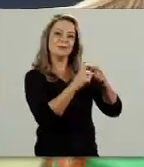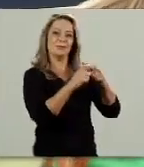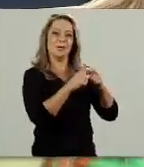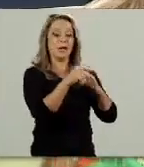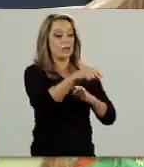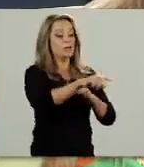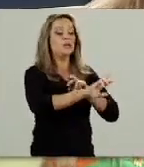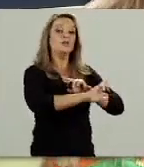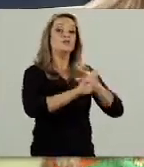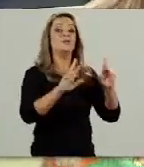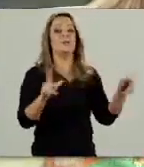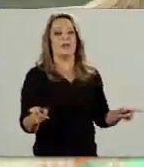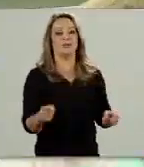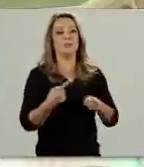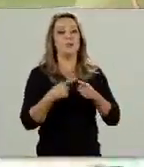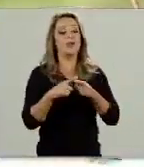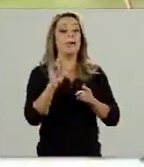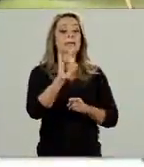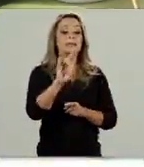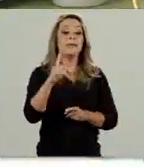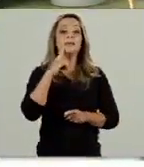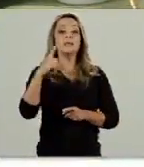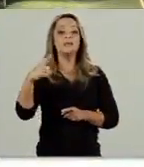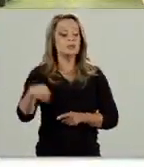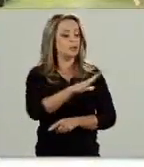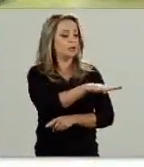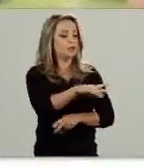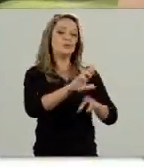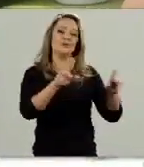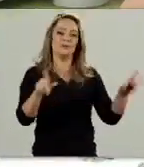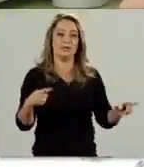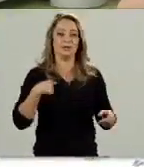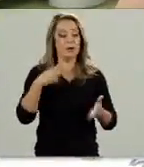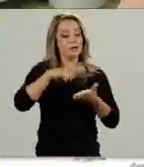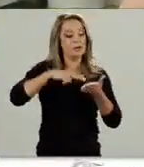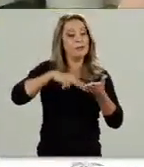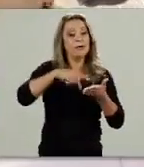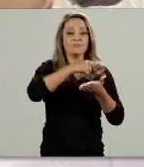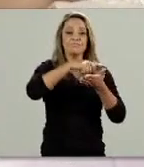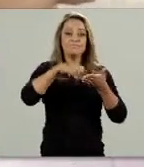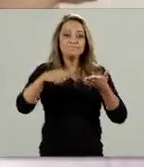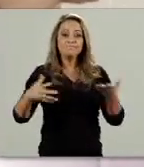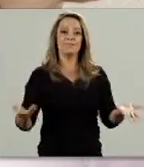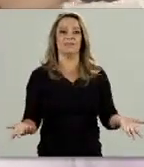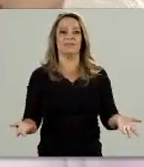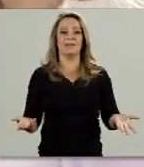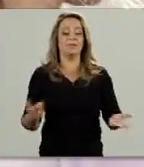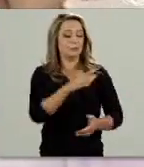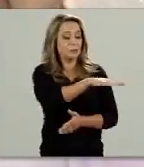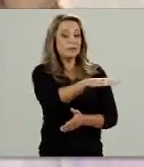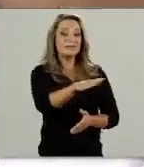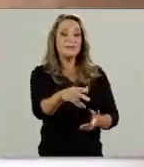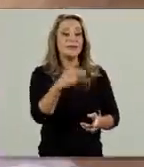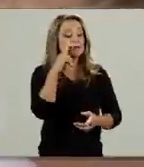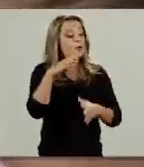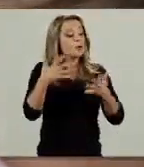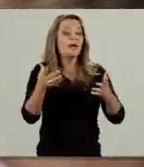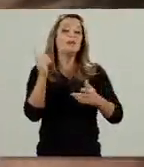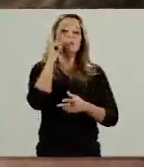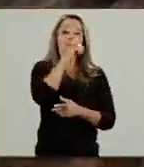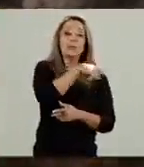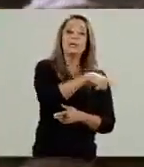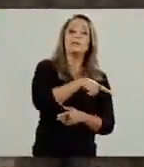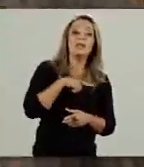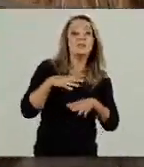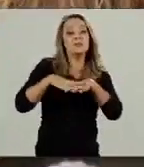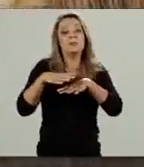rotina aqui é completamente diferente, porque eu nunca sei quem está aqui. Eu sempre procuro trabalhar a leitura, a escrita, né, com as crianças,